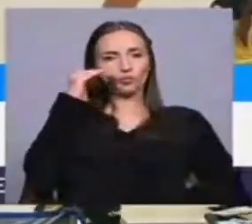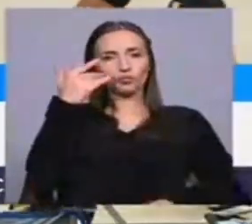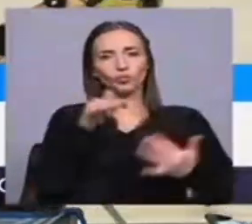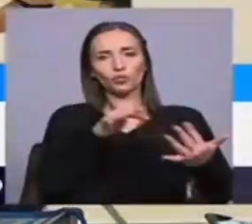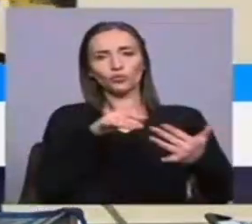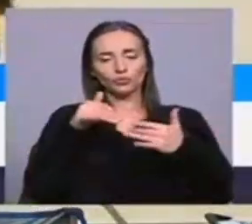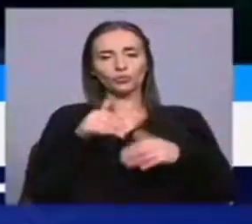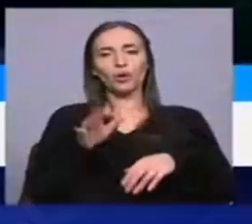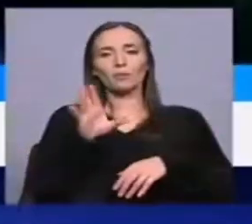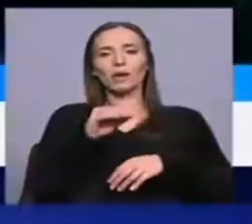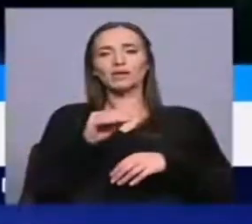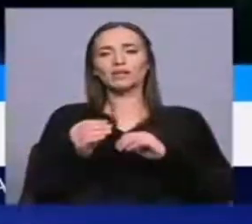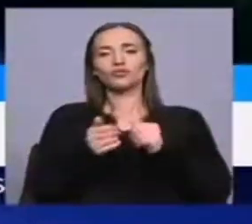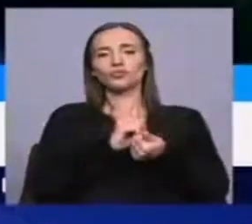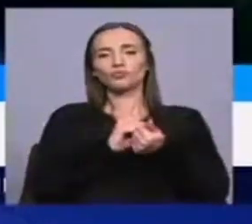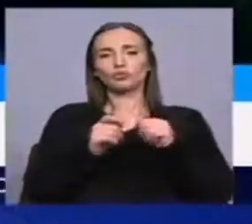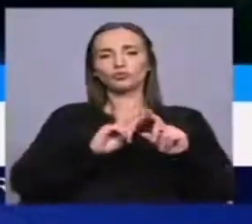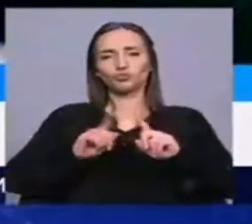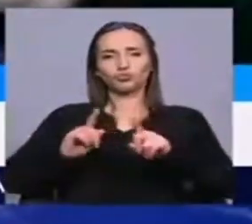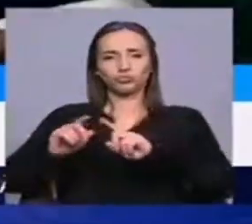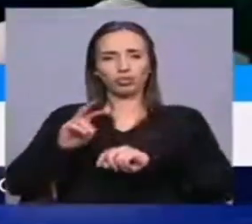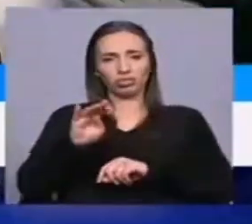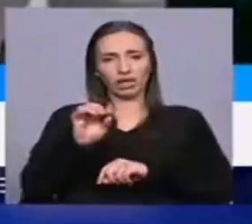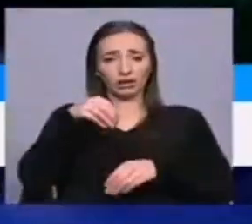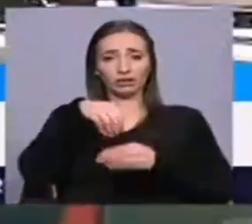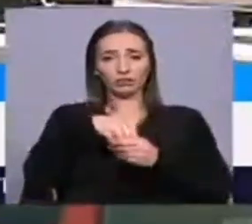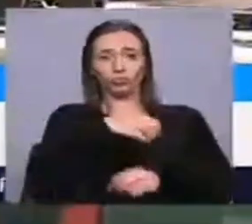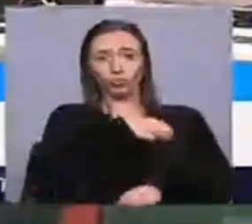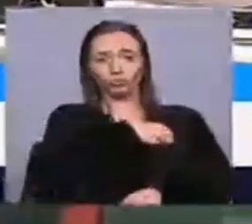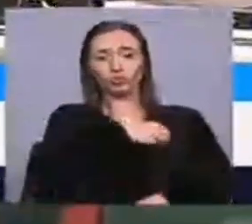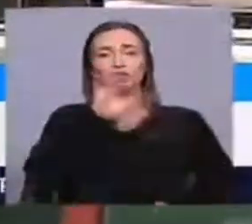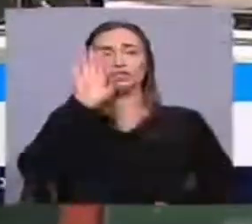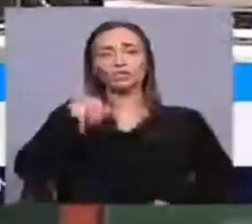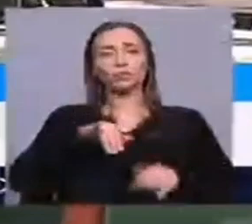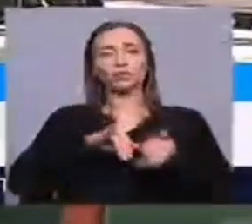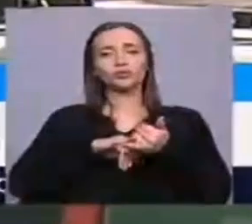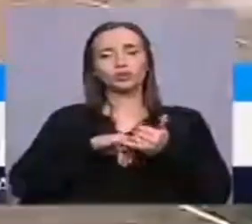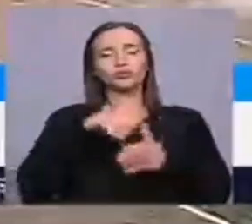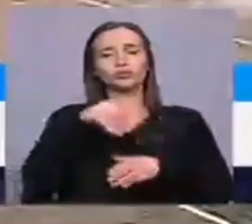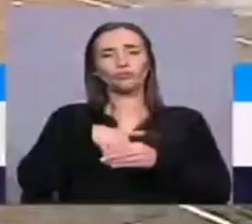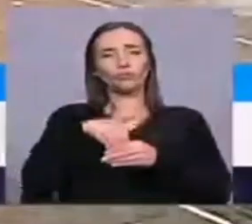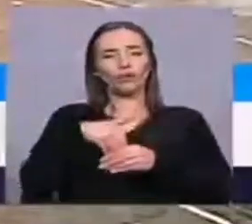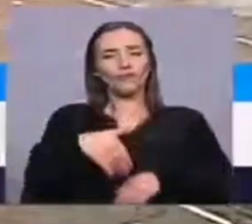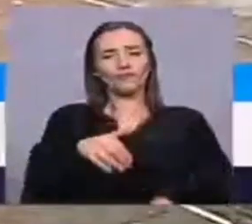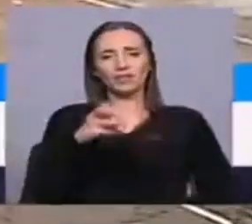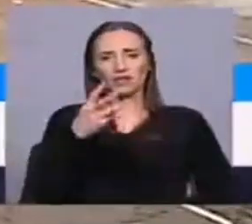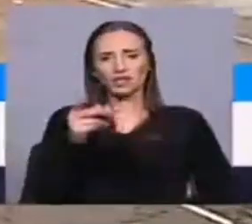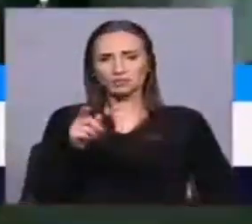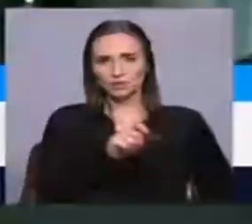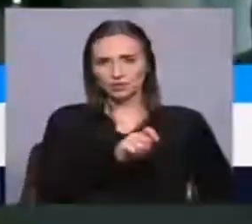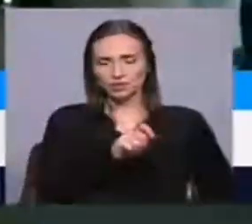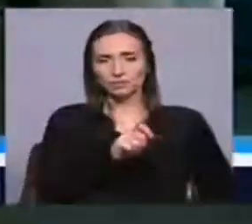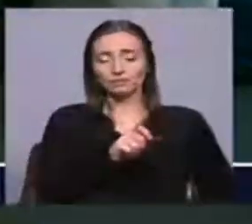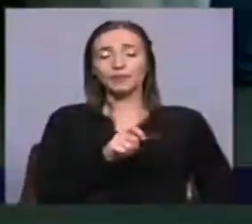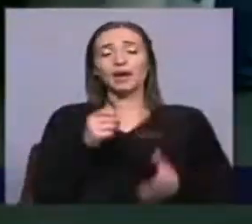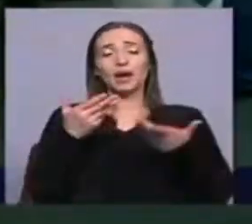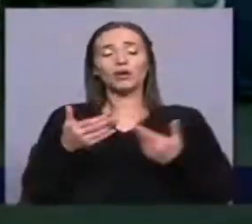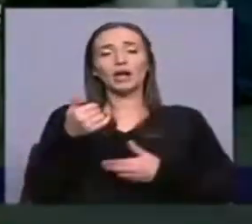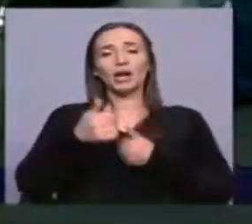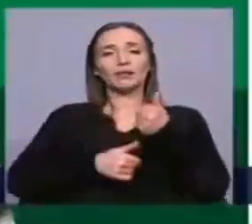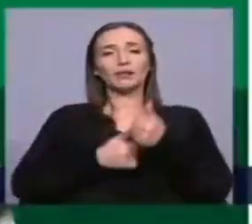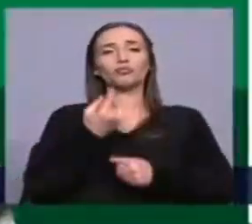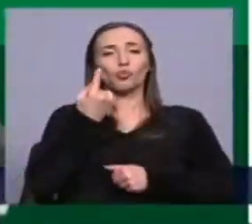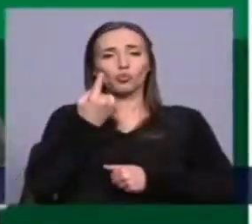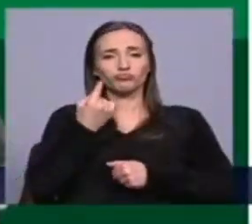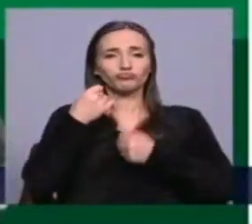30 modalidades que fazem parte do clube, os sócios são chamados a votar dentro de 3 meses. Para já, há apenas um candidato